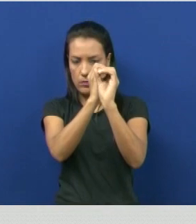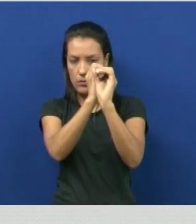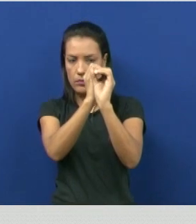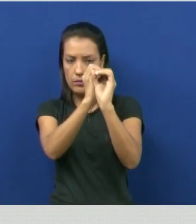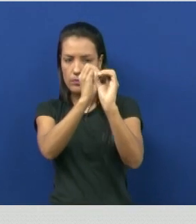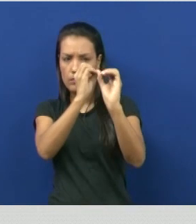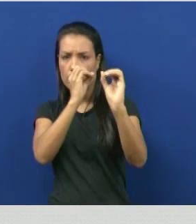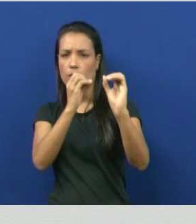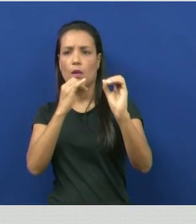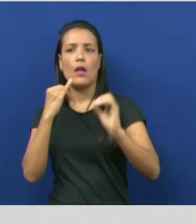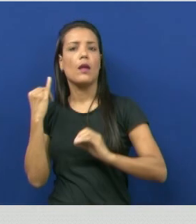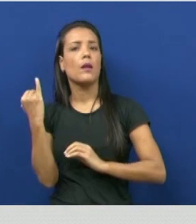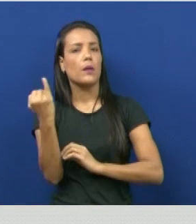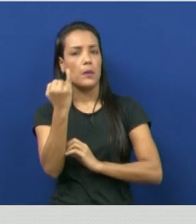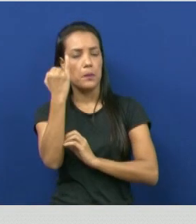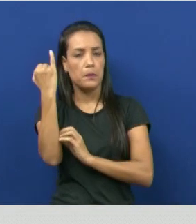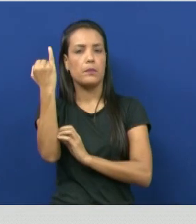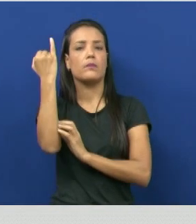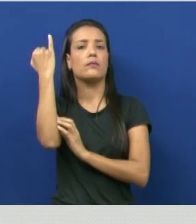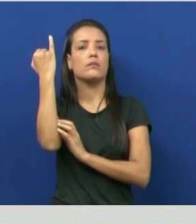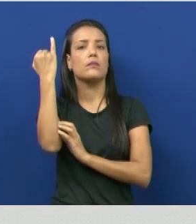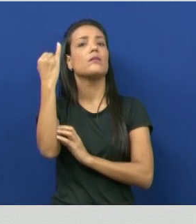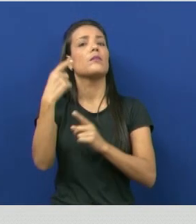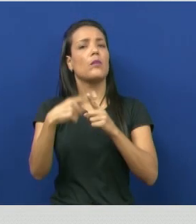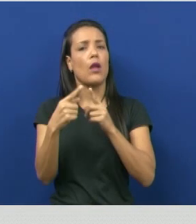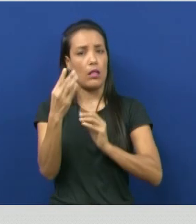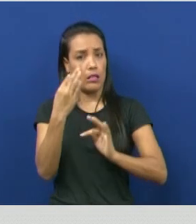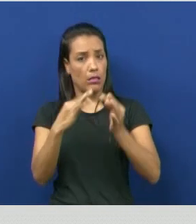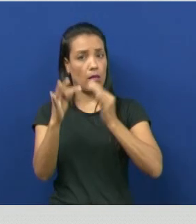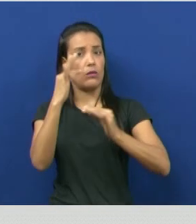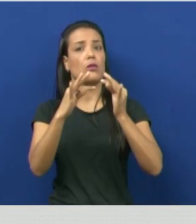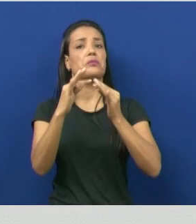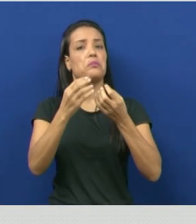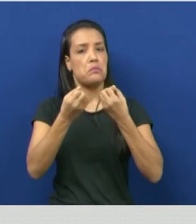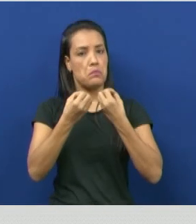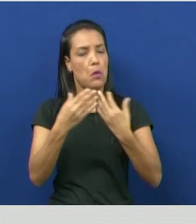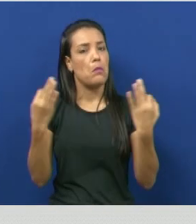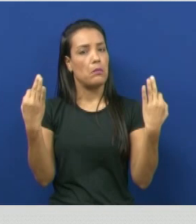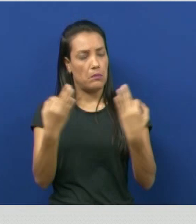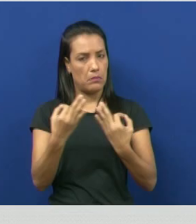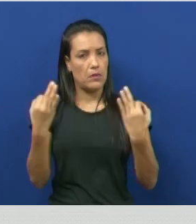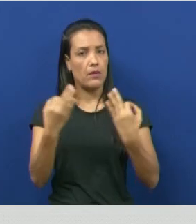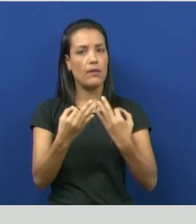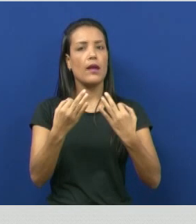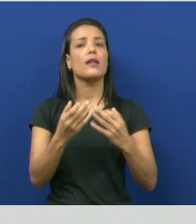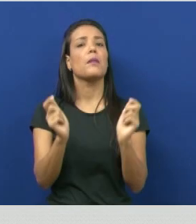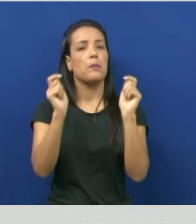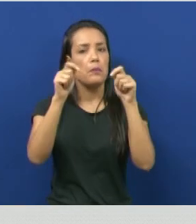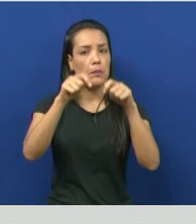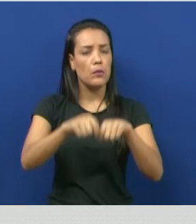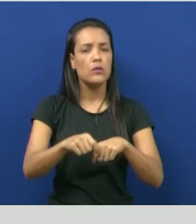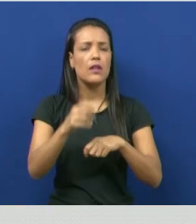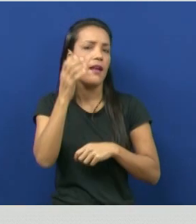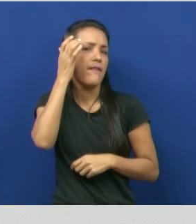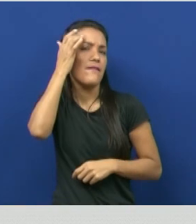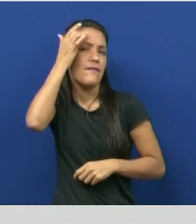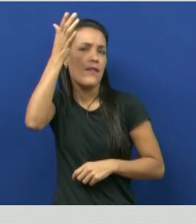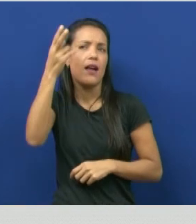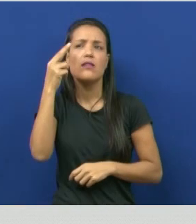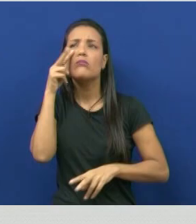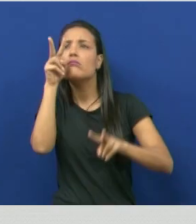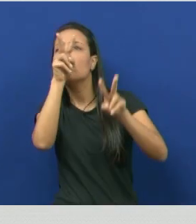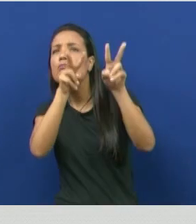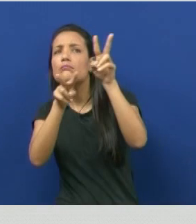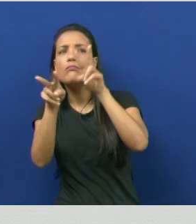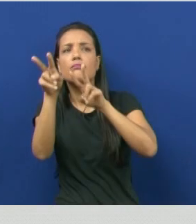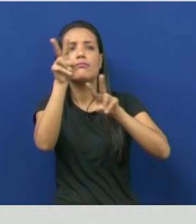muito importante, ele tem uma tecnologia muito avançada e permite com que a gente consiga observar facilmente